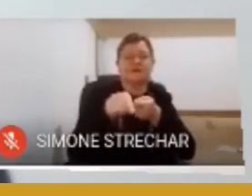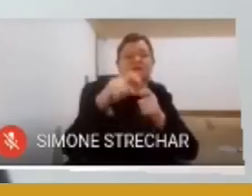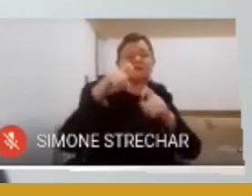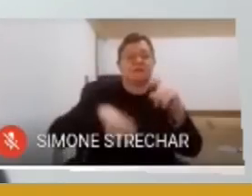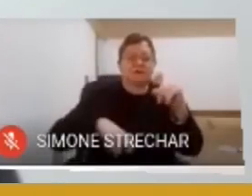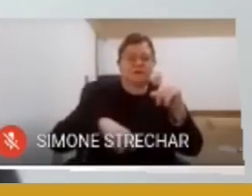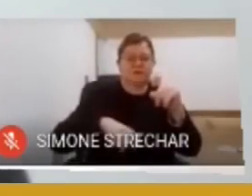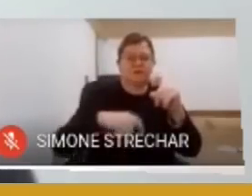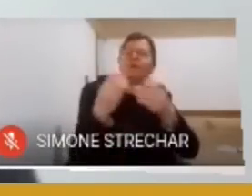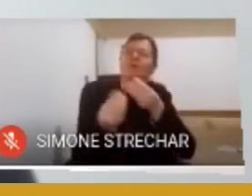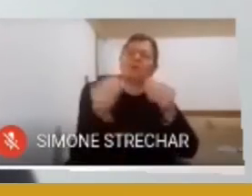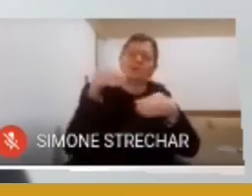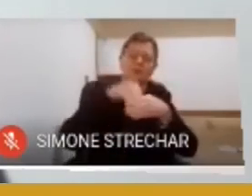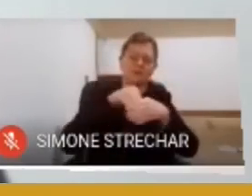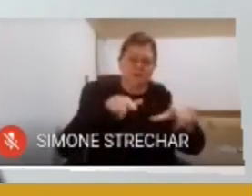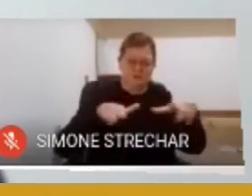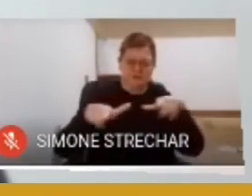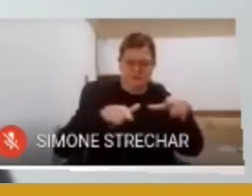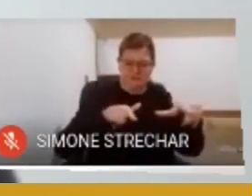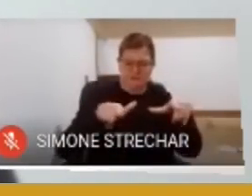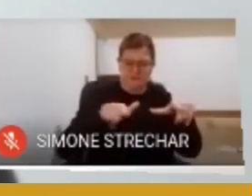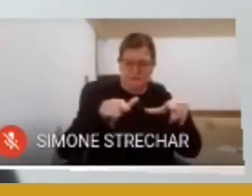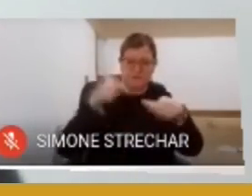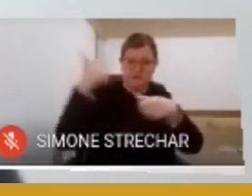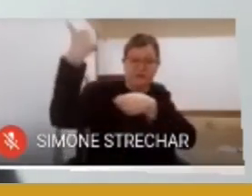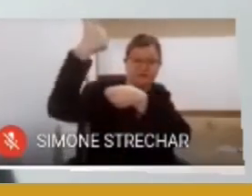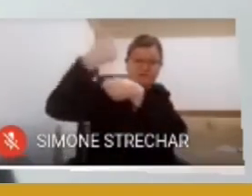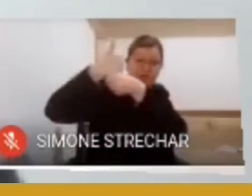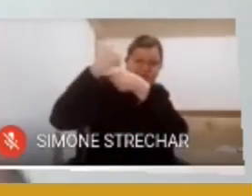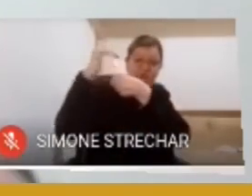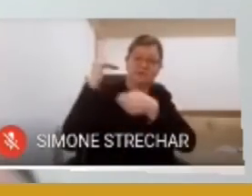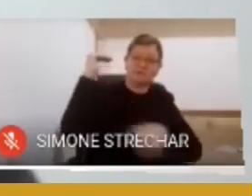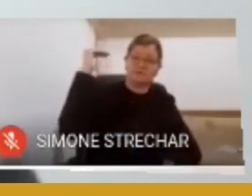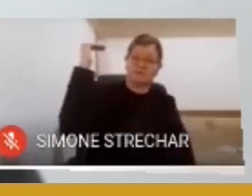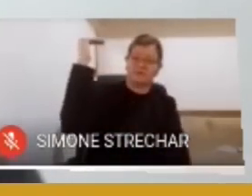comete uma violência sexual contra um trabalhador, uma pessoa que está